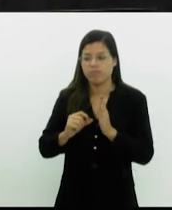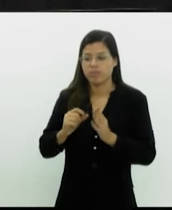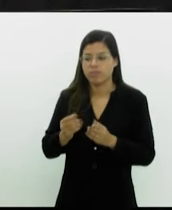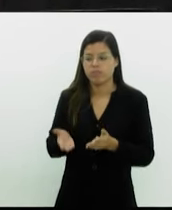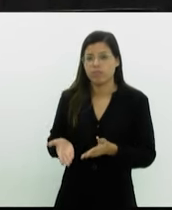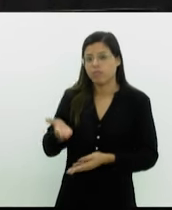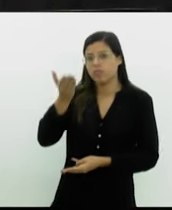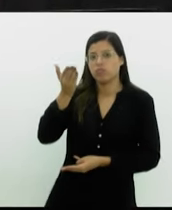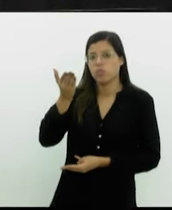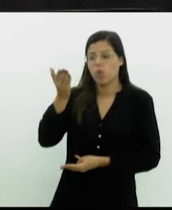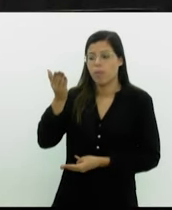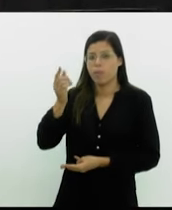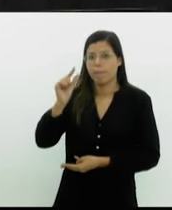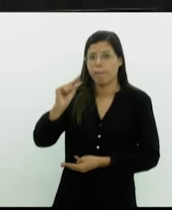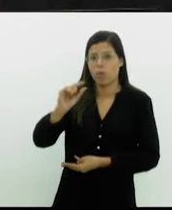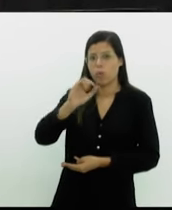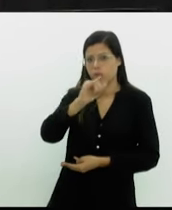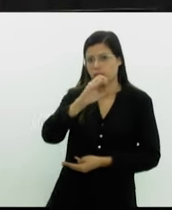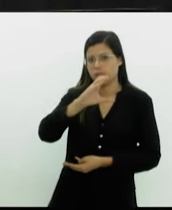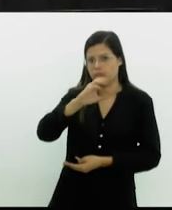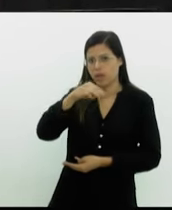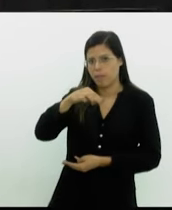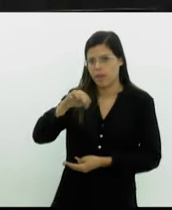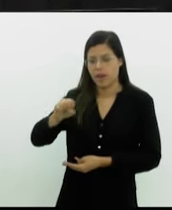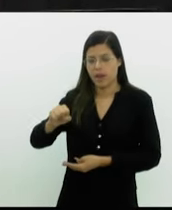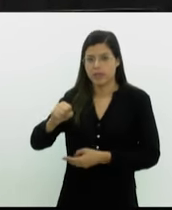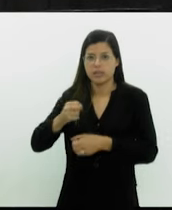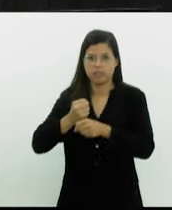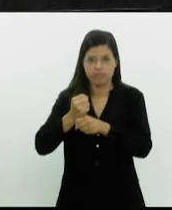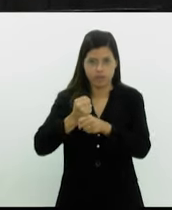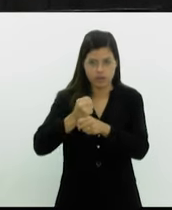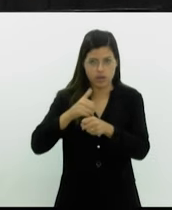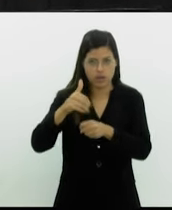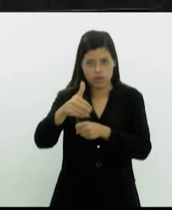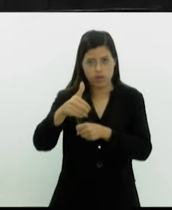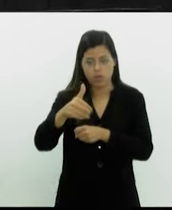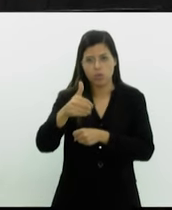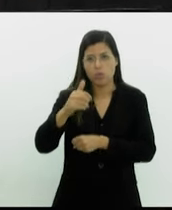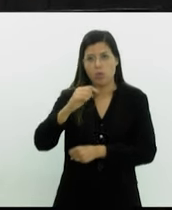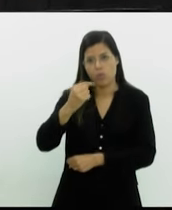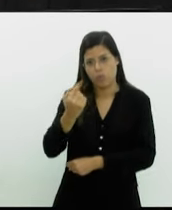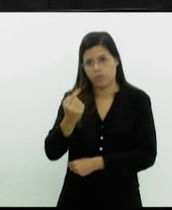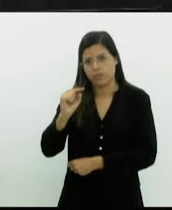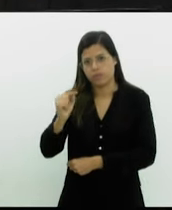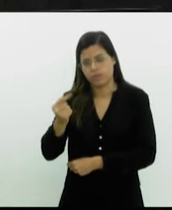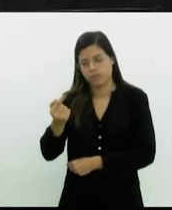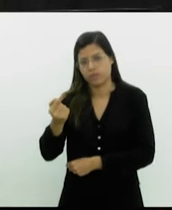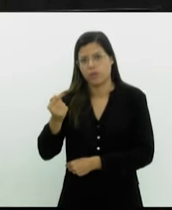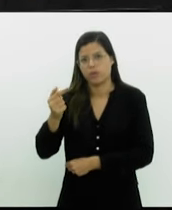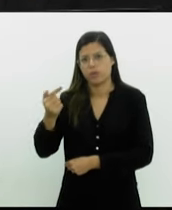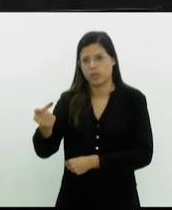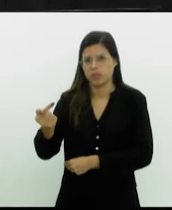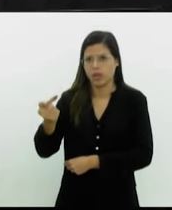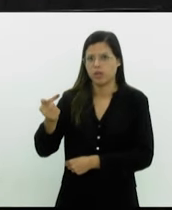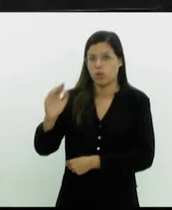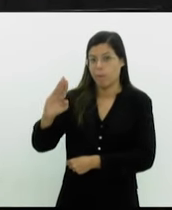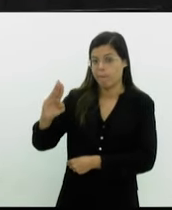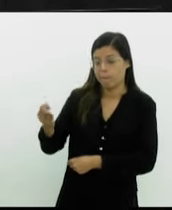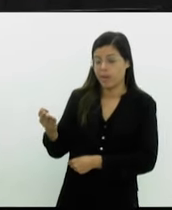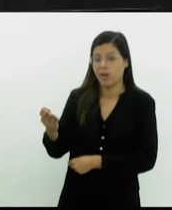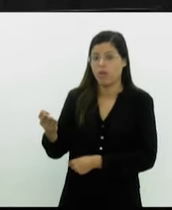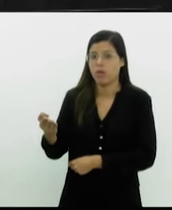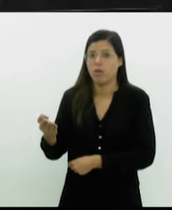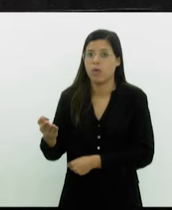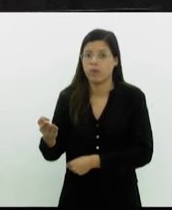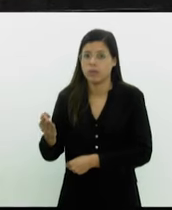que teremos em 2024, de 1,7 bi, é ainda